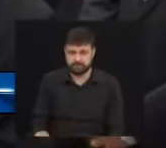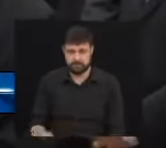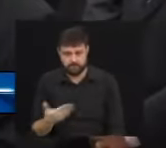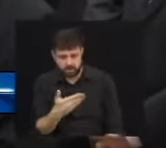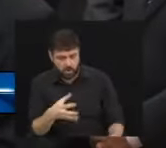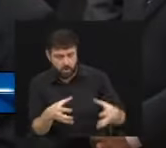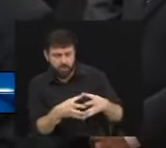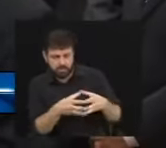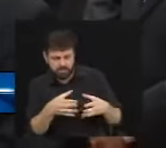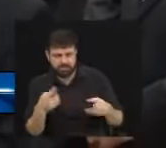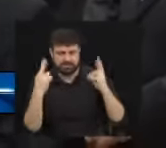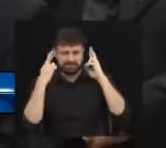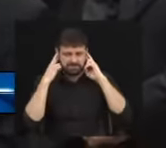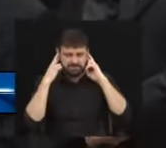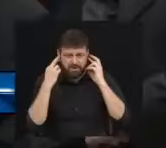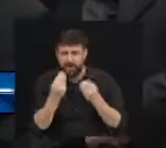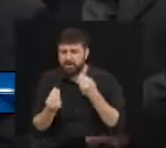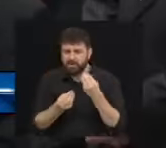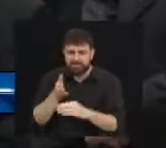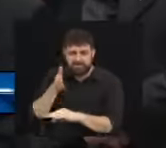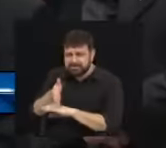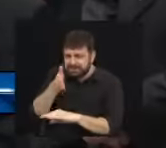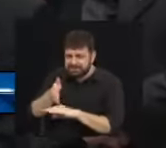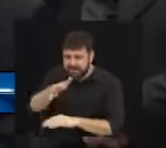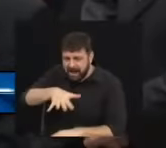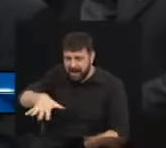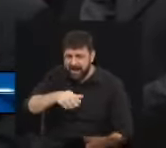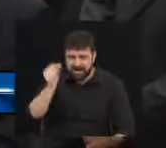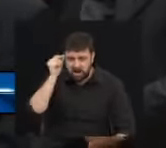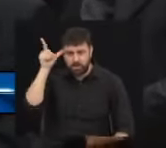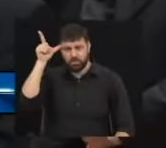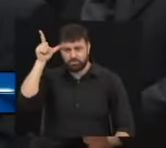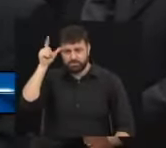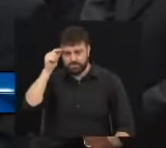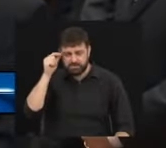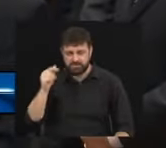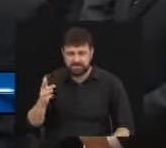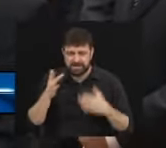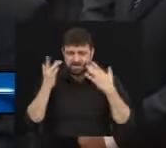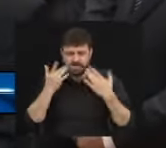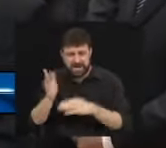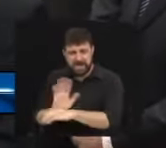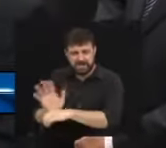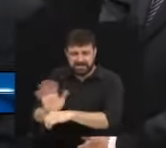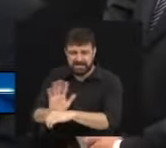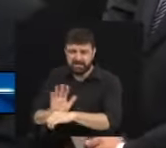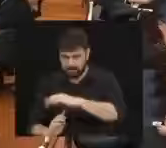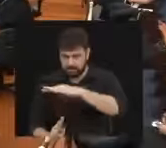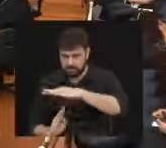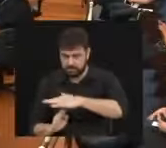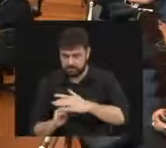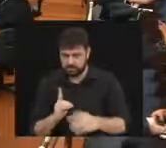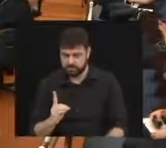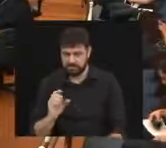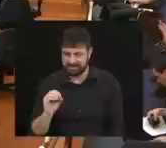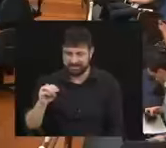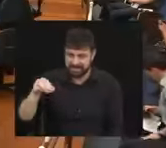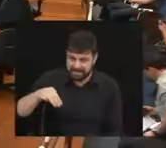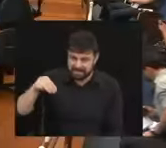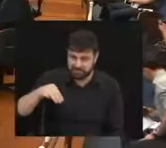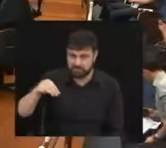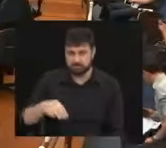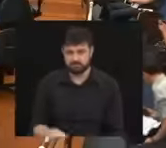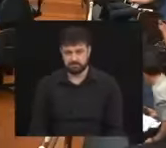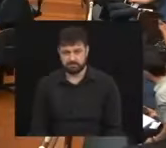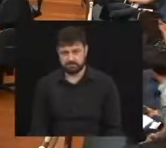essa população, acesso à cultura, aos espetáculos de cinema é fundamental. As comissões da Pessoa